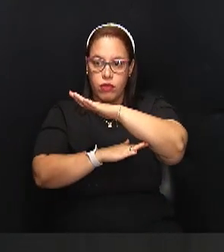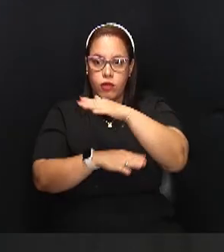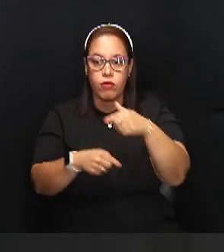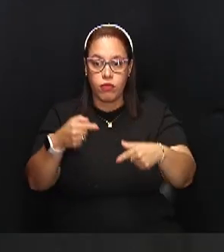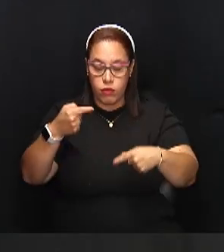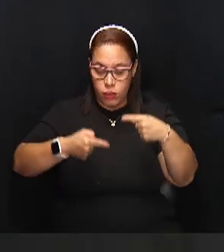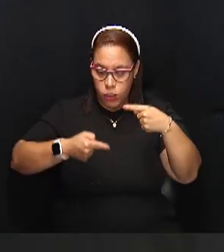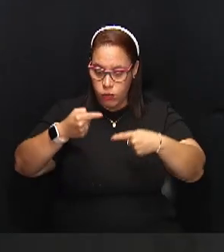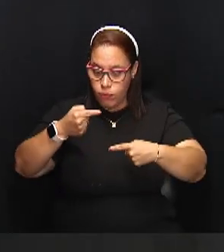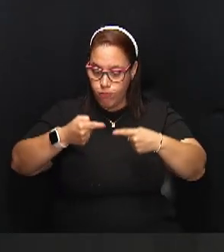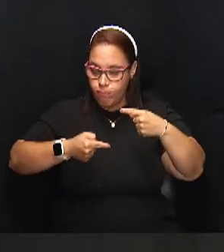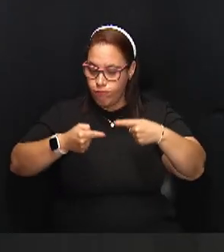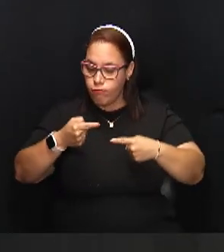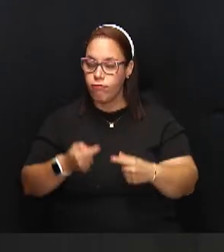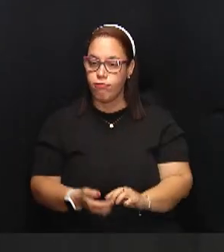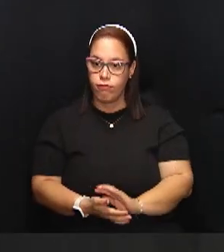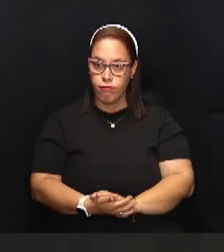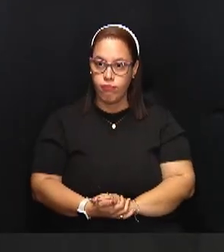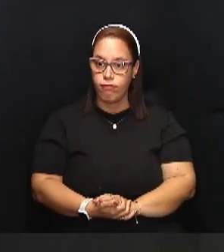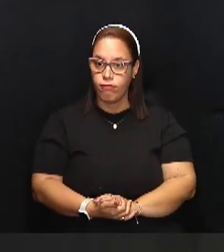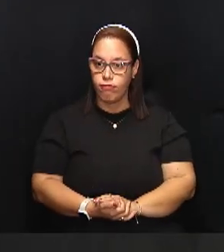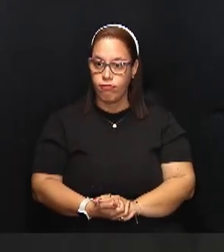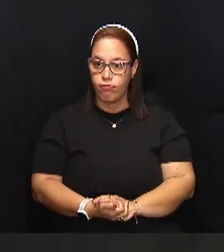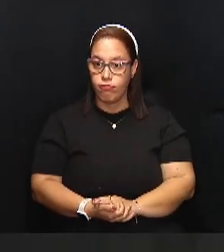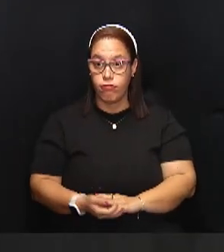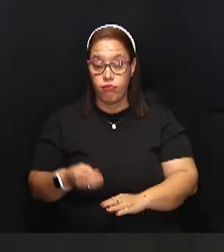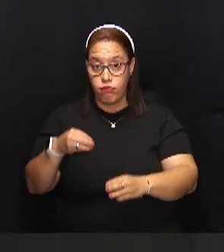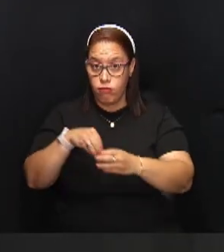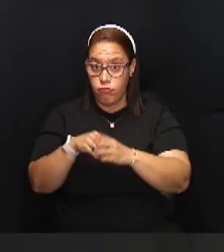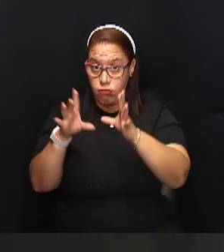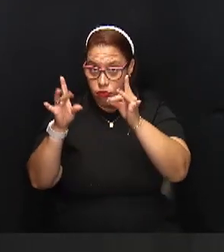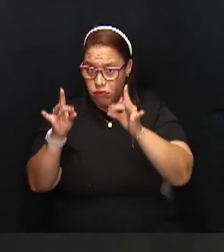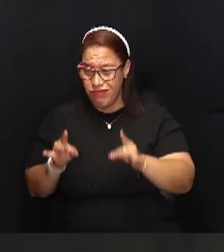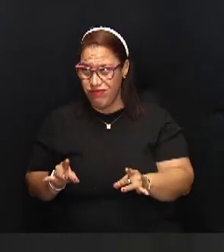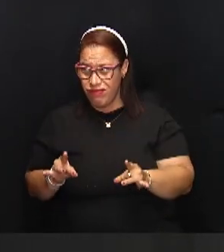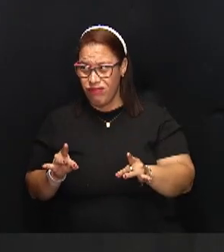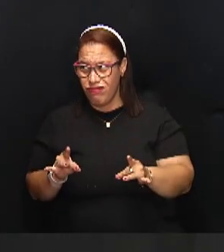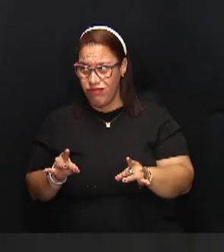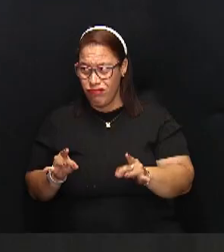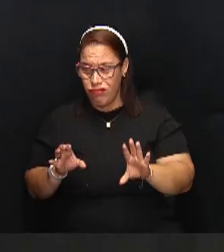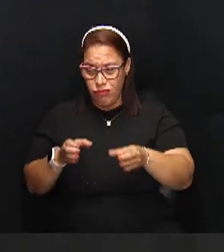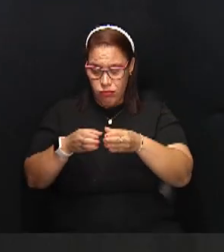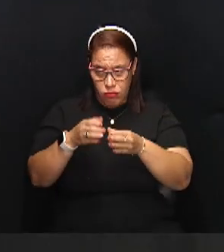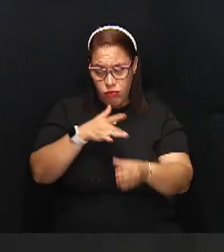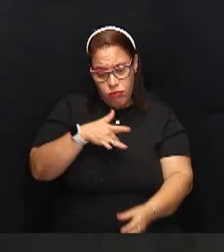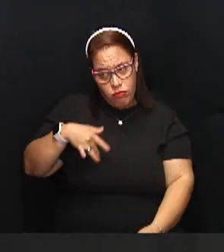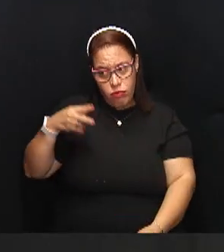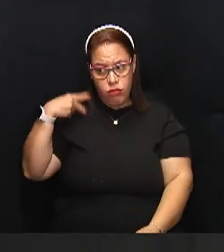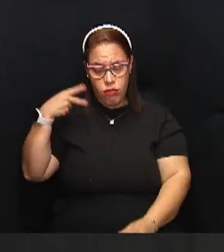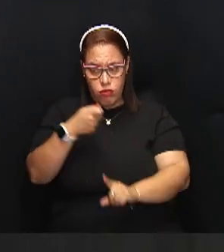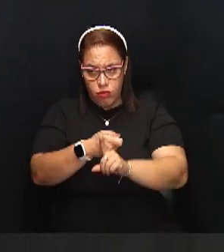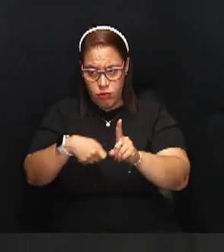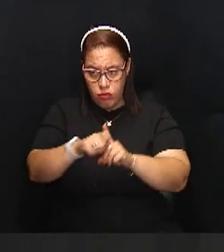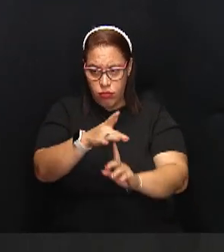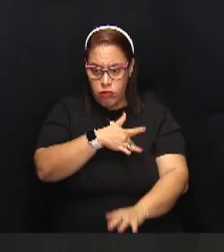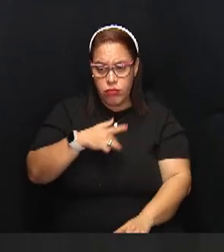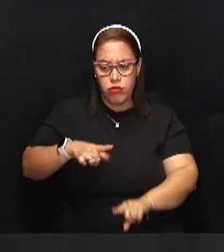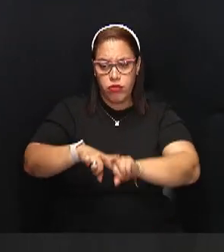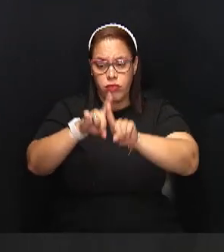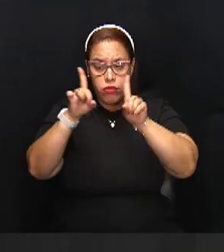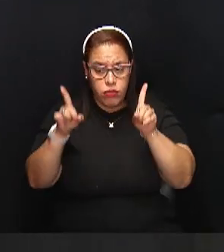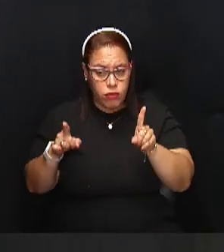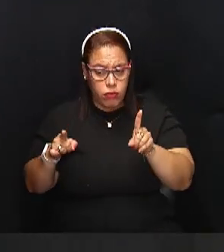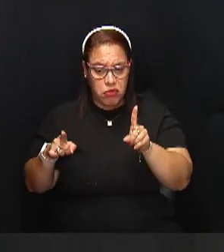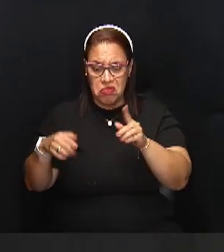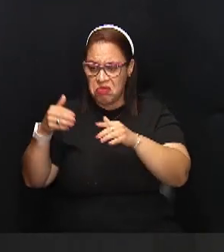debate, não dentro da comissão especificamente, Comissão de Saúde, Política Social e Saúde, mas também em